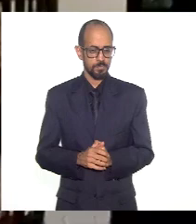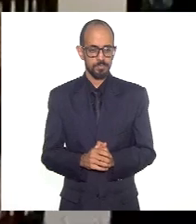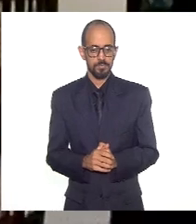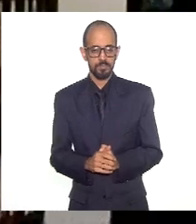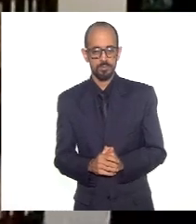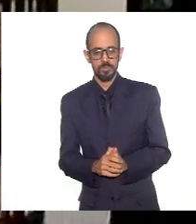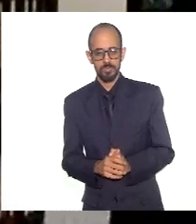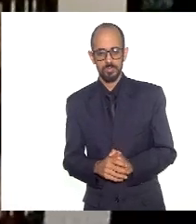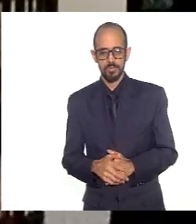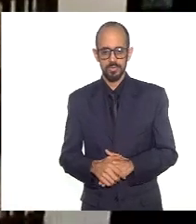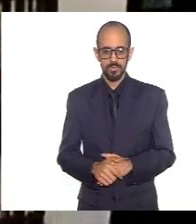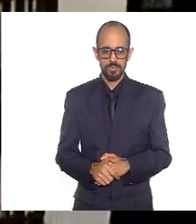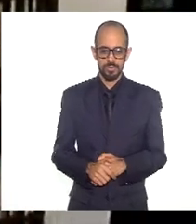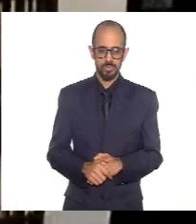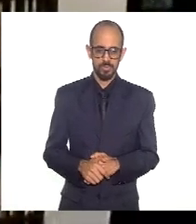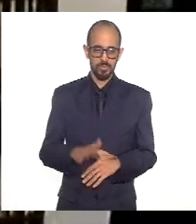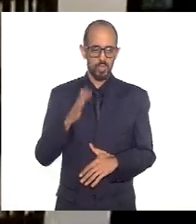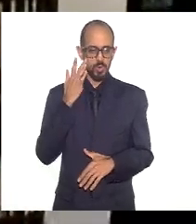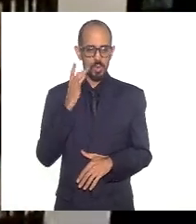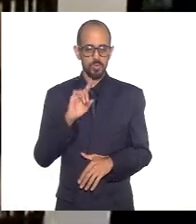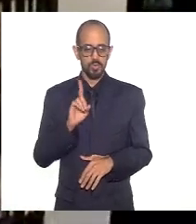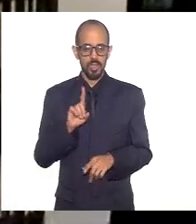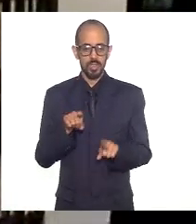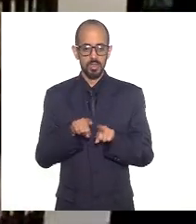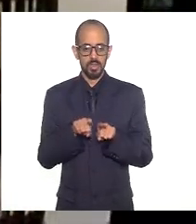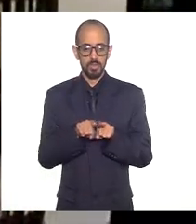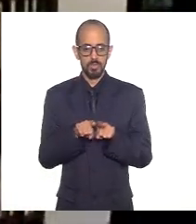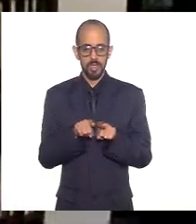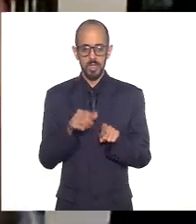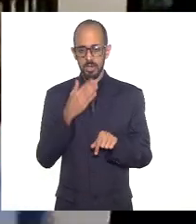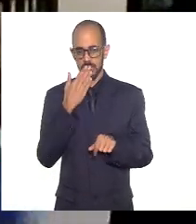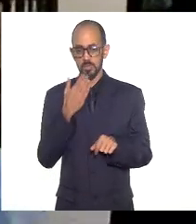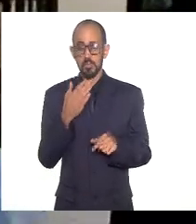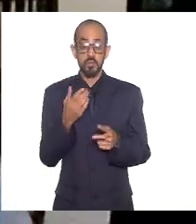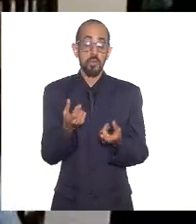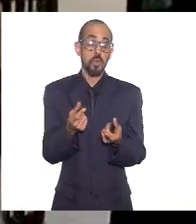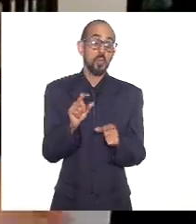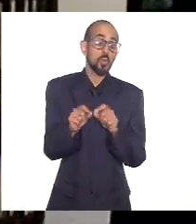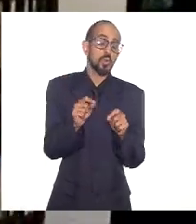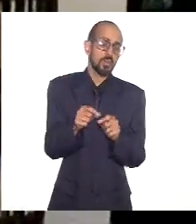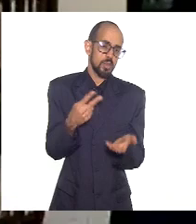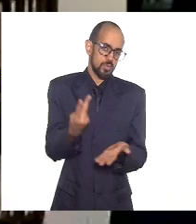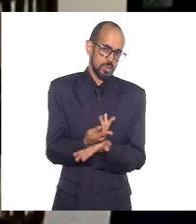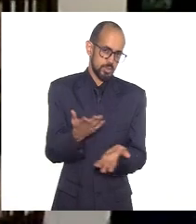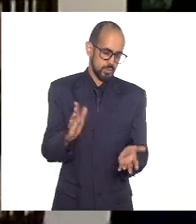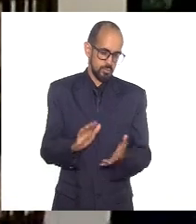Não é? E eu não sei também que tipo. Não é?